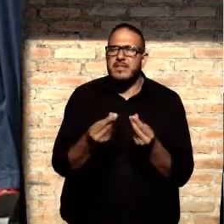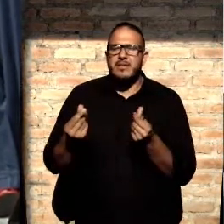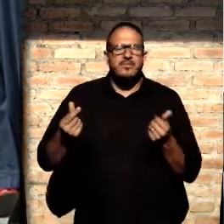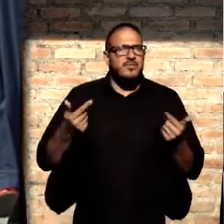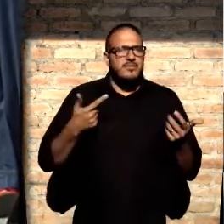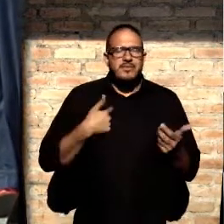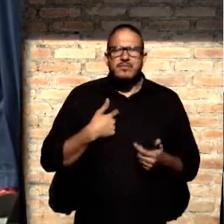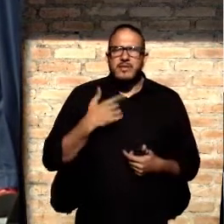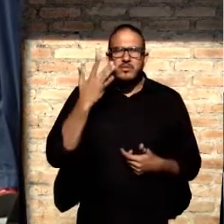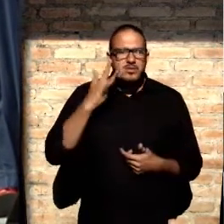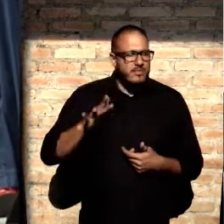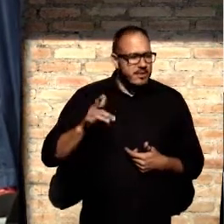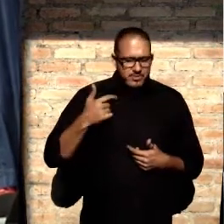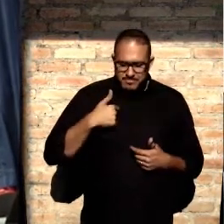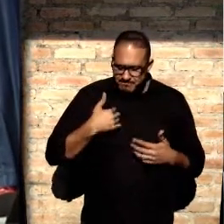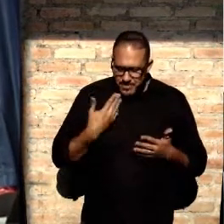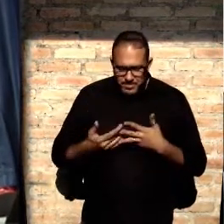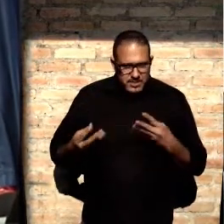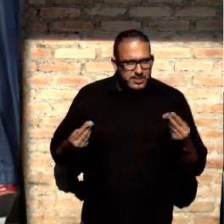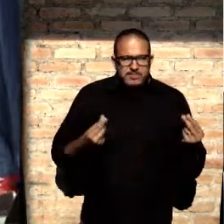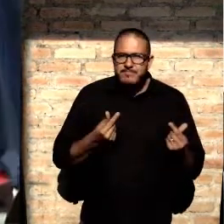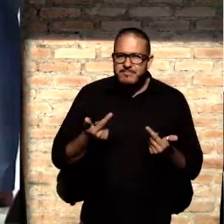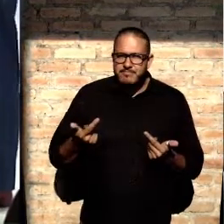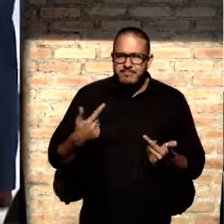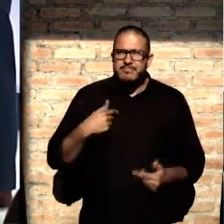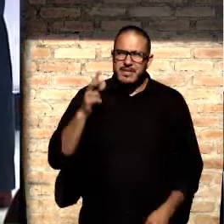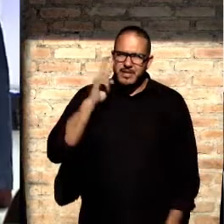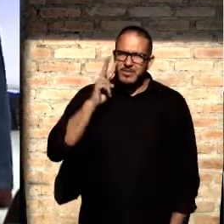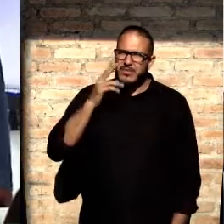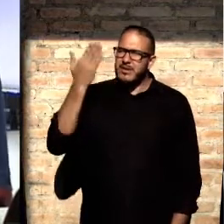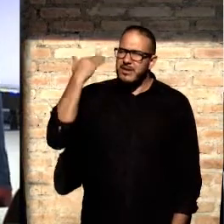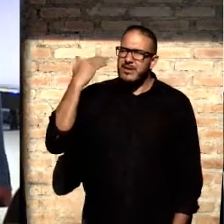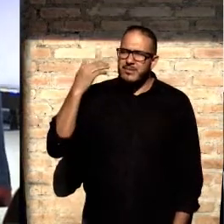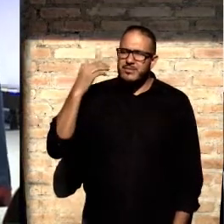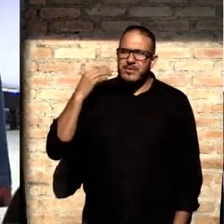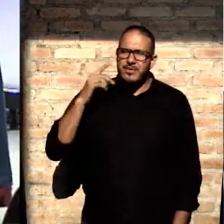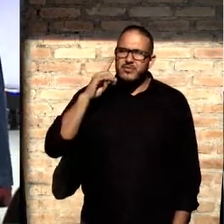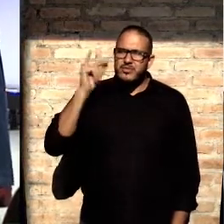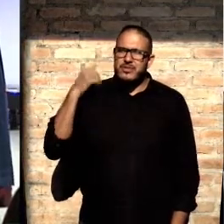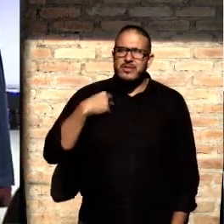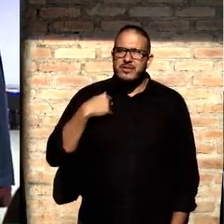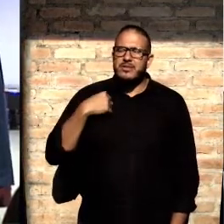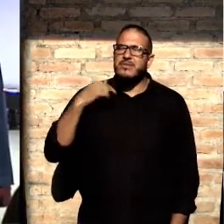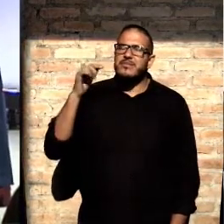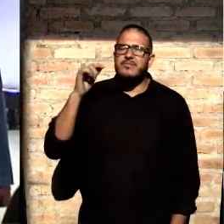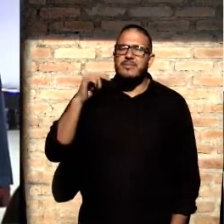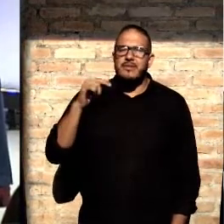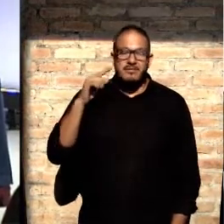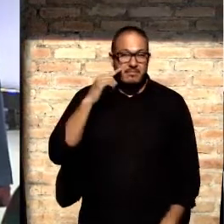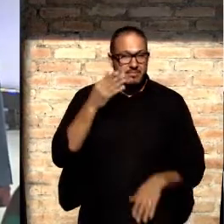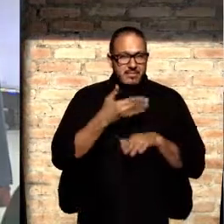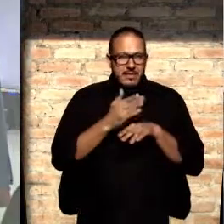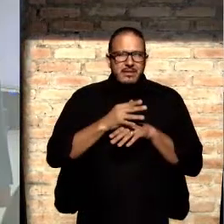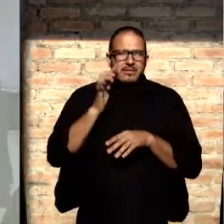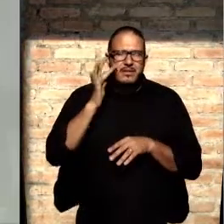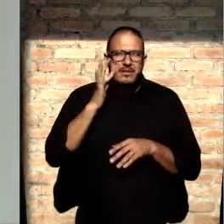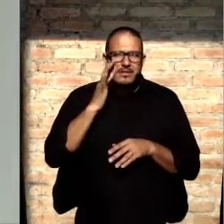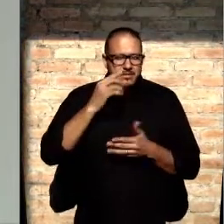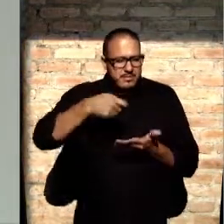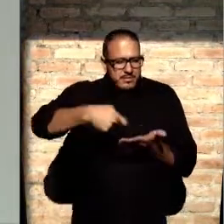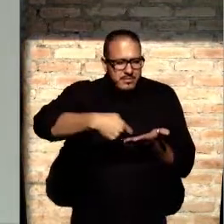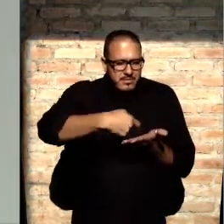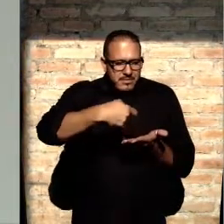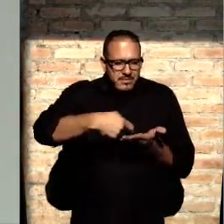saber que perdemos me lembro de um dia exercitar me a tentar olhar a colher do jeito que o